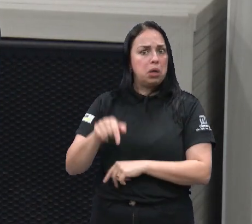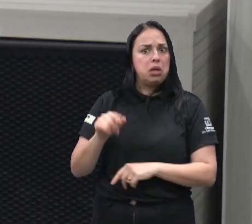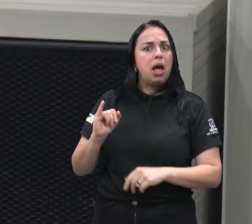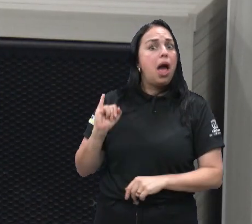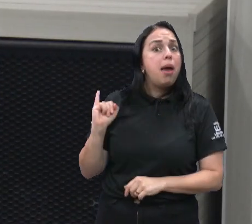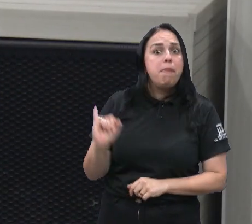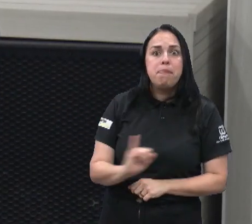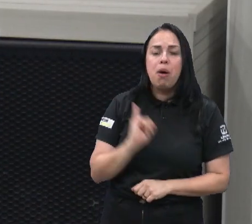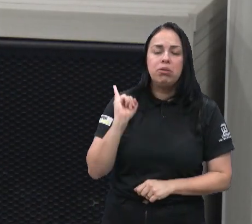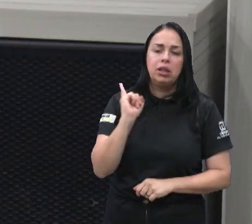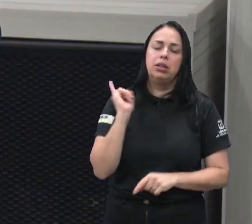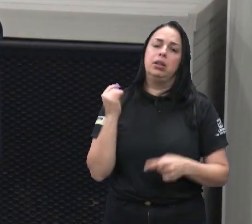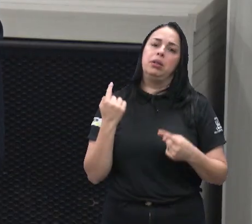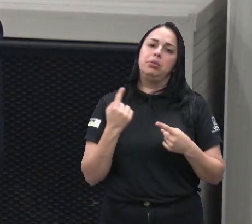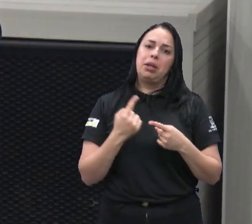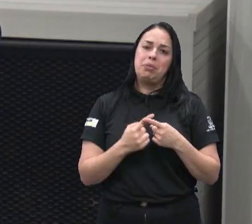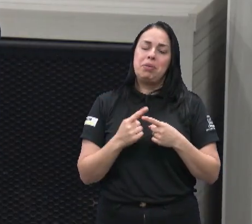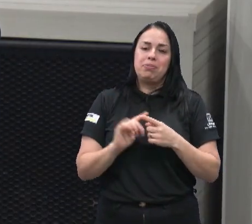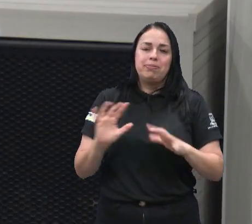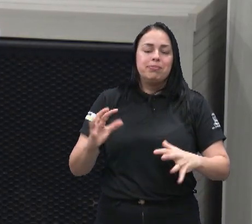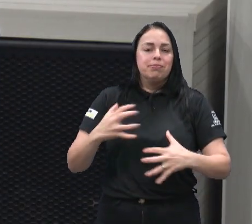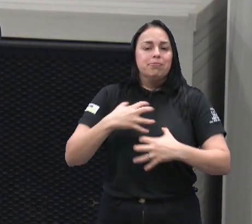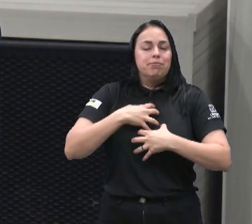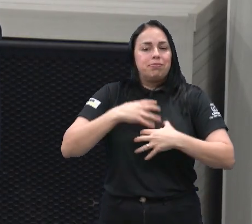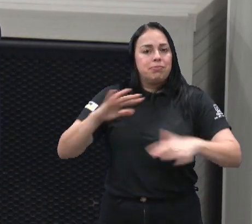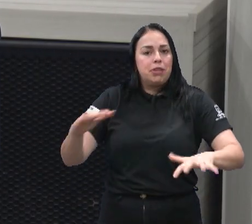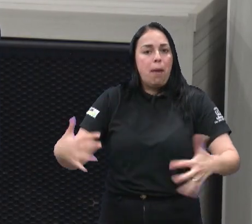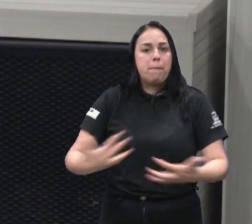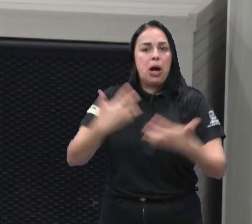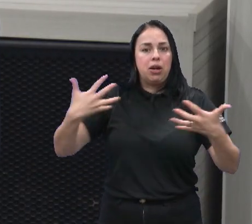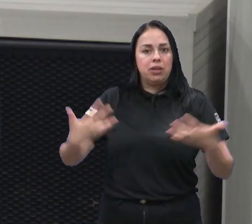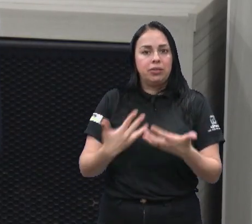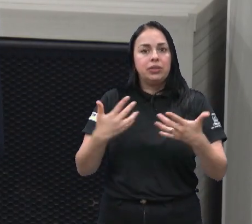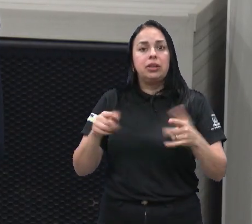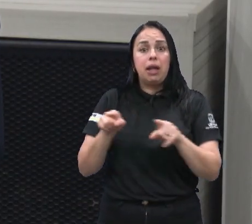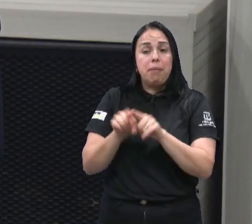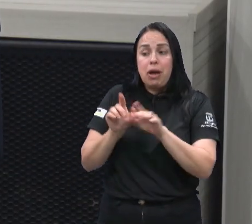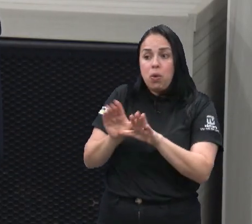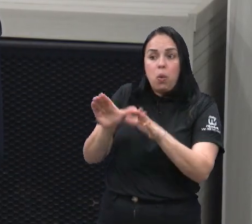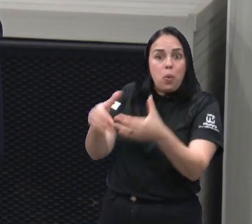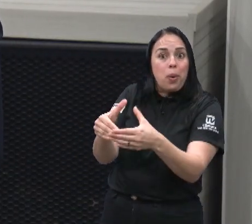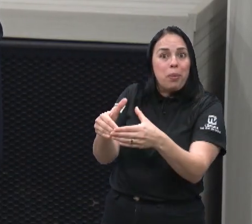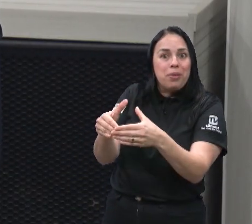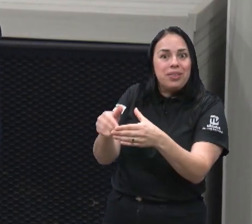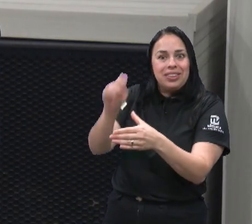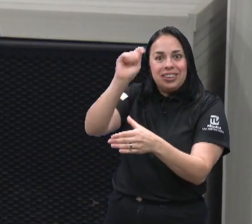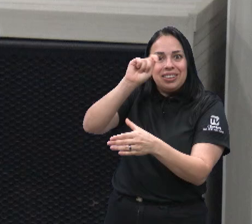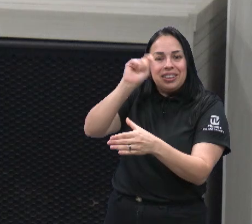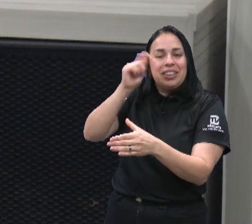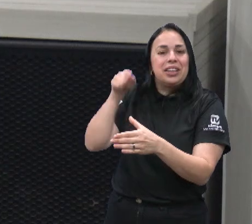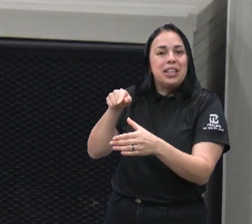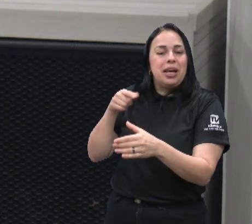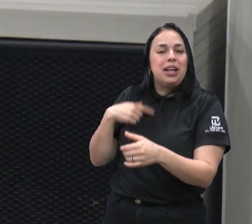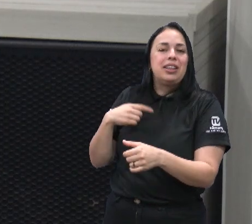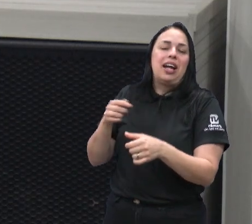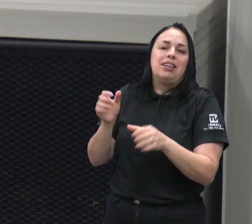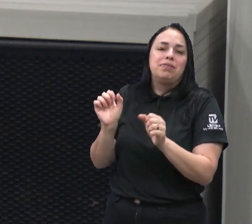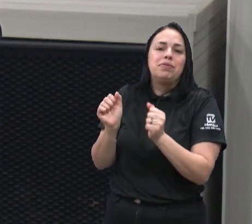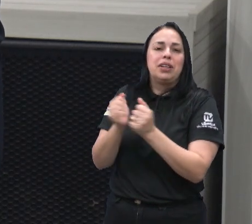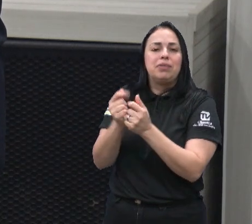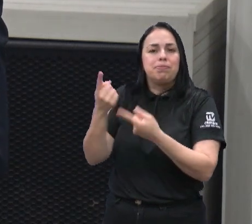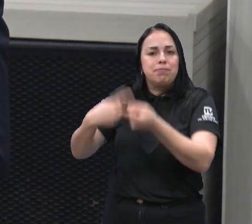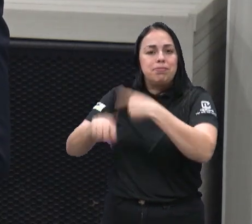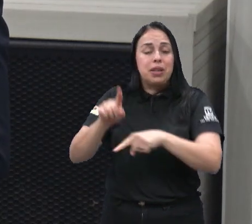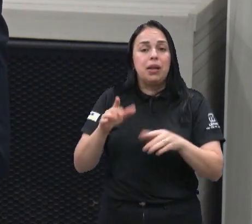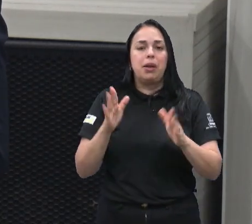nós e, obviamente, muito motivador para os colegas também que compactuam na promoção da segurança pública. Então, quero aqui parabenizar